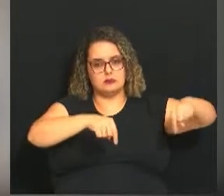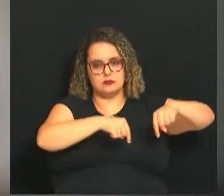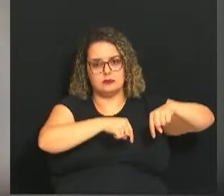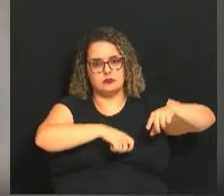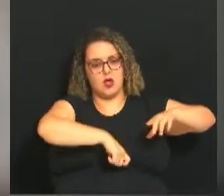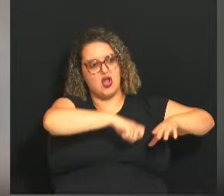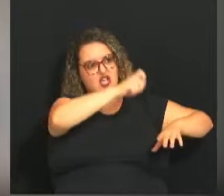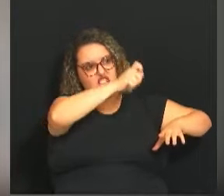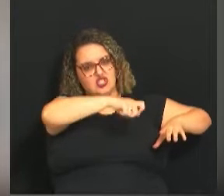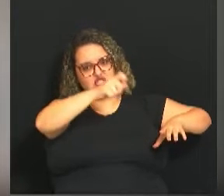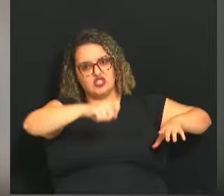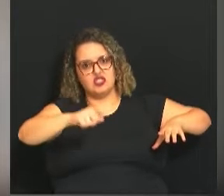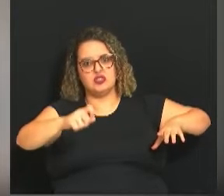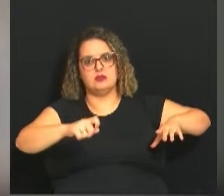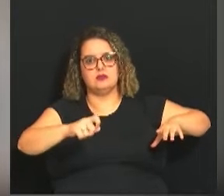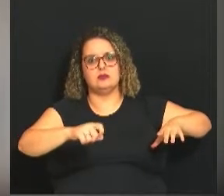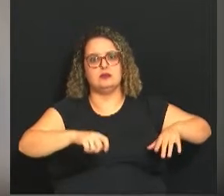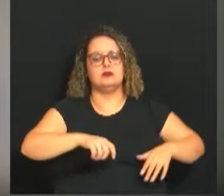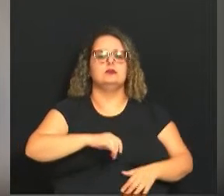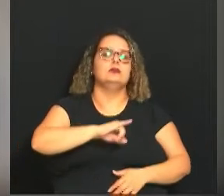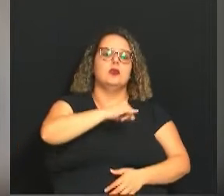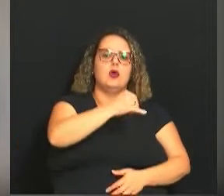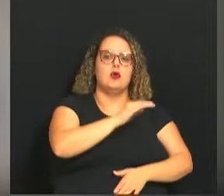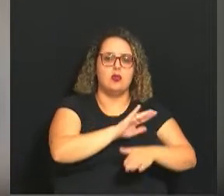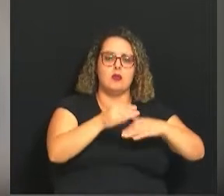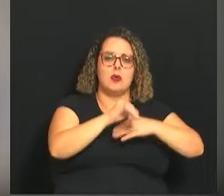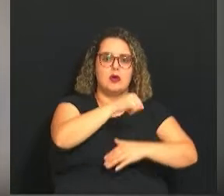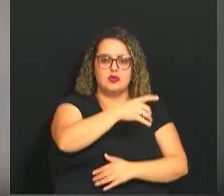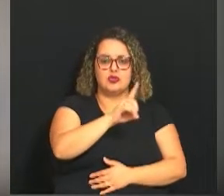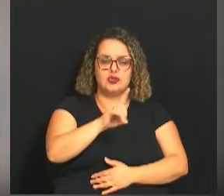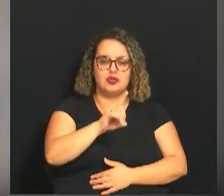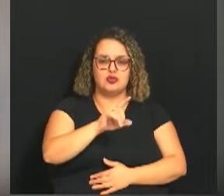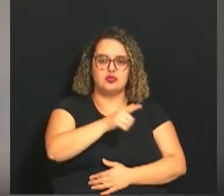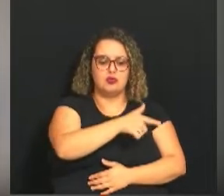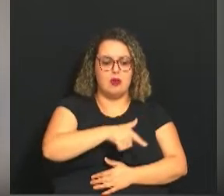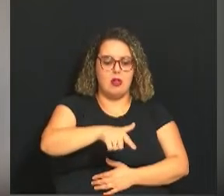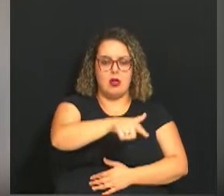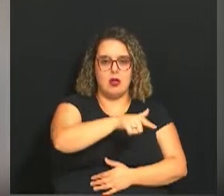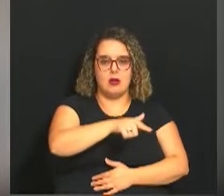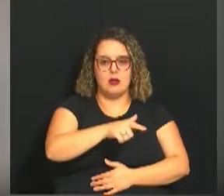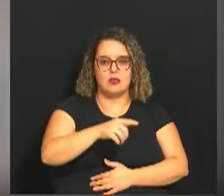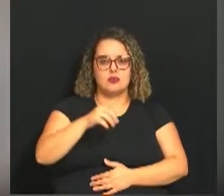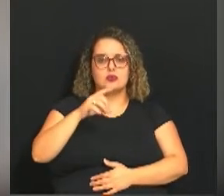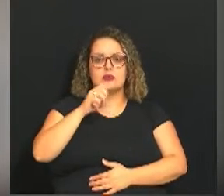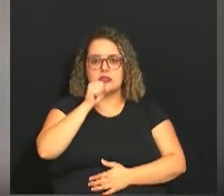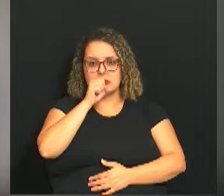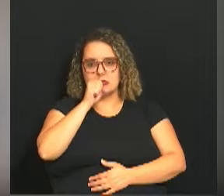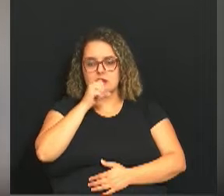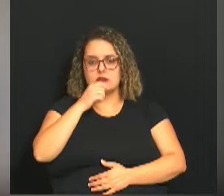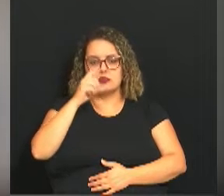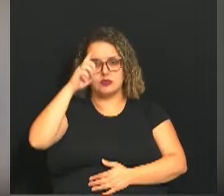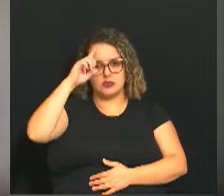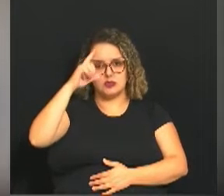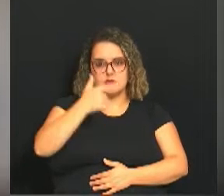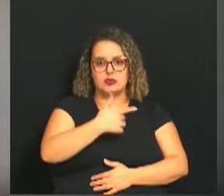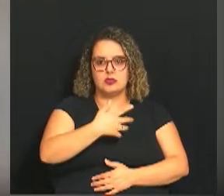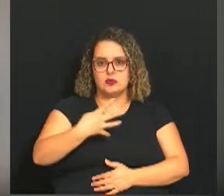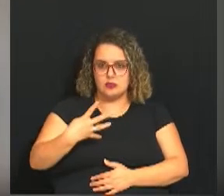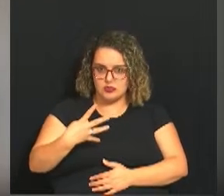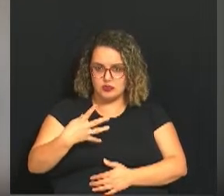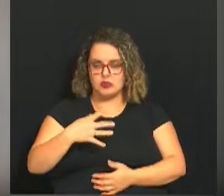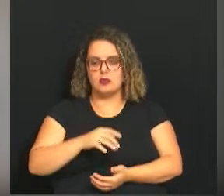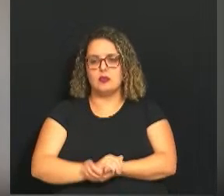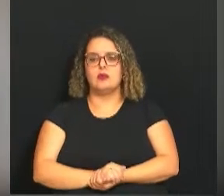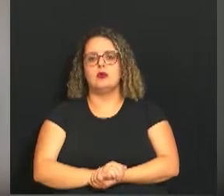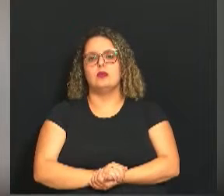Umbanda Filhos da Fé, no Jardim do Lago, no último sábado, dia 24. Isso não foi o primeiro ataque.